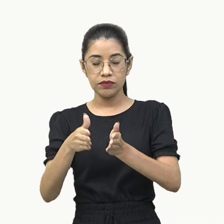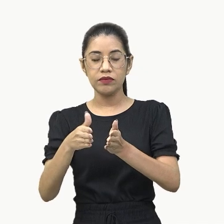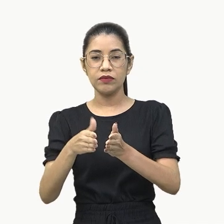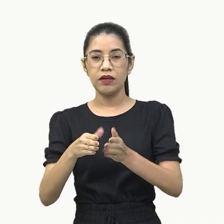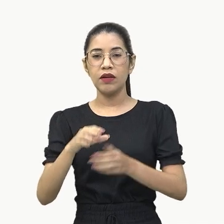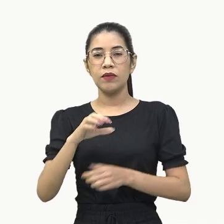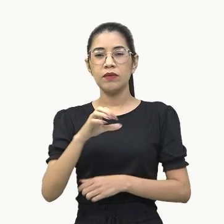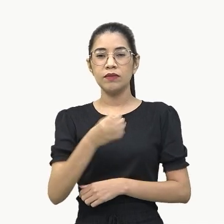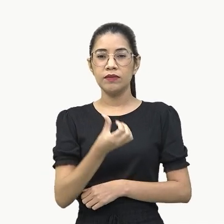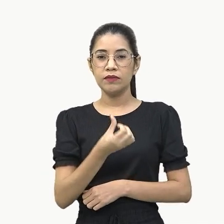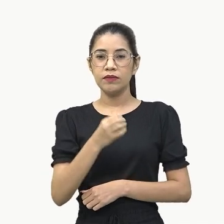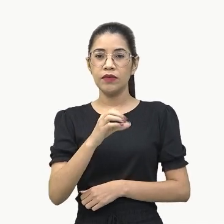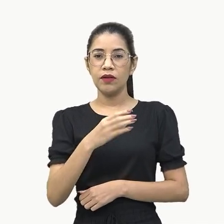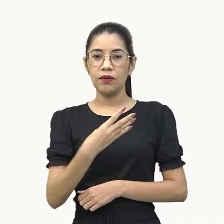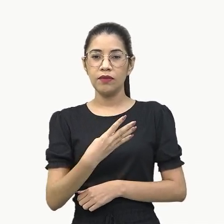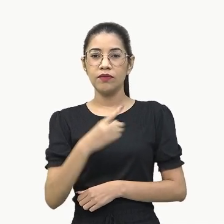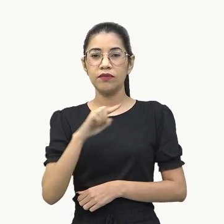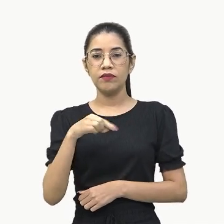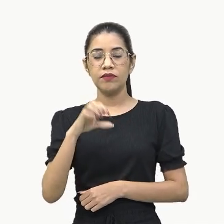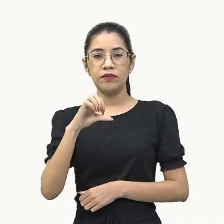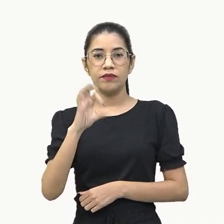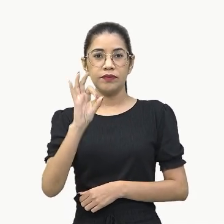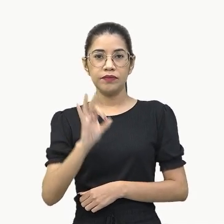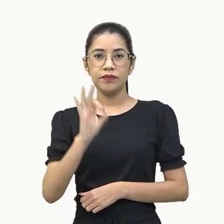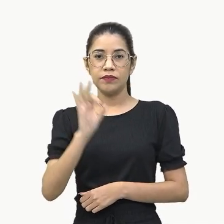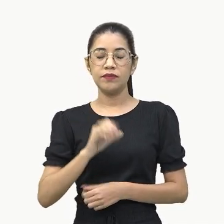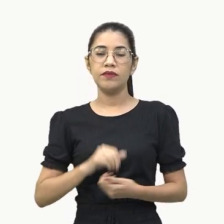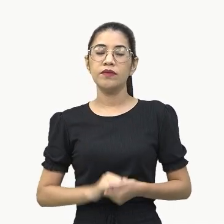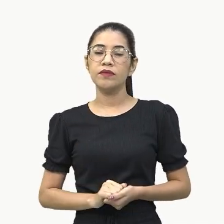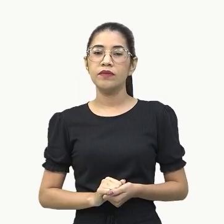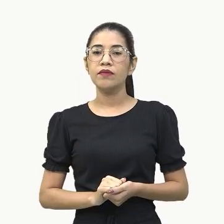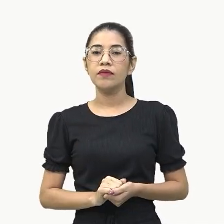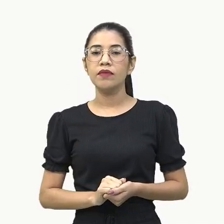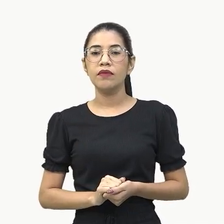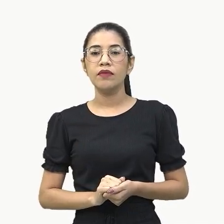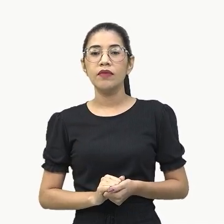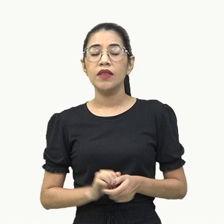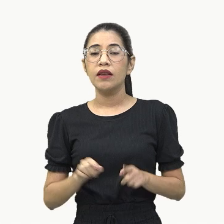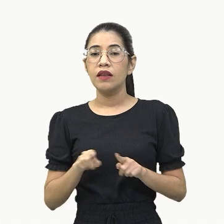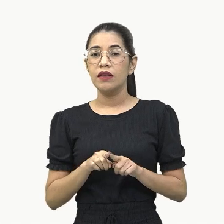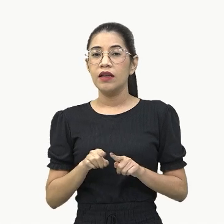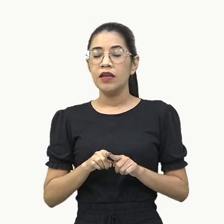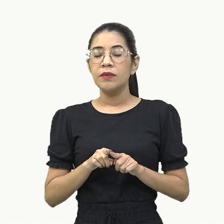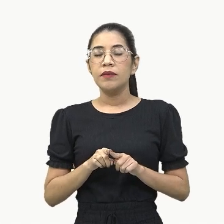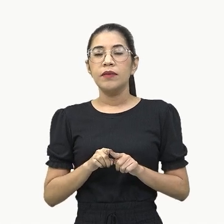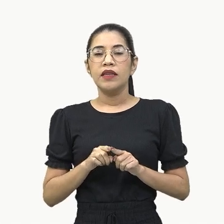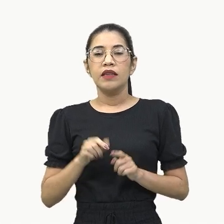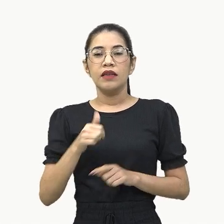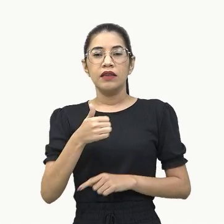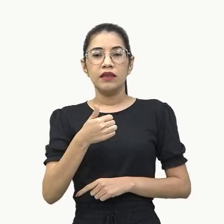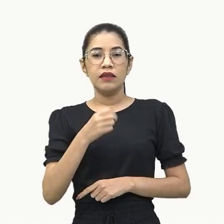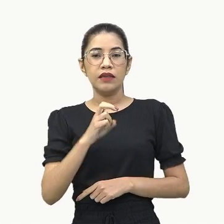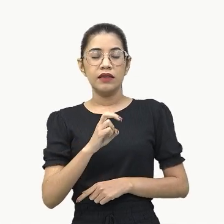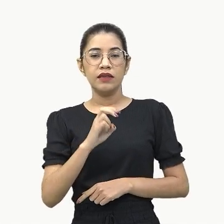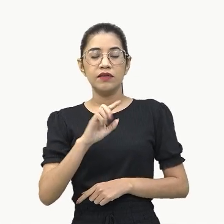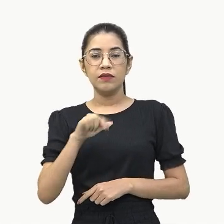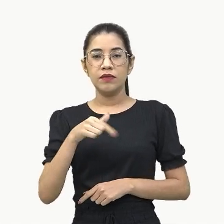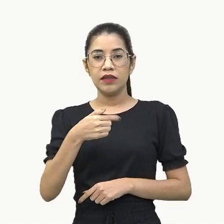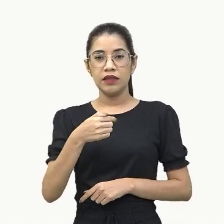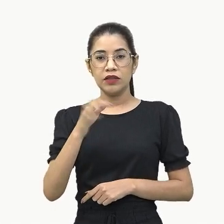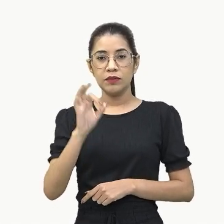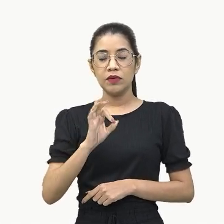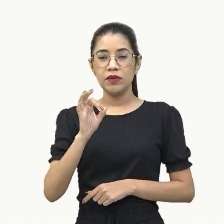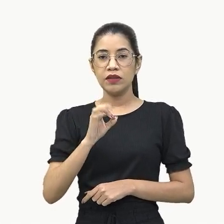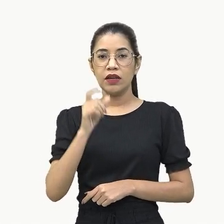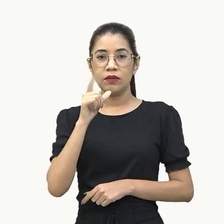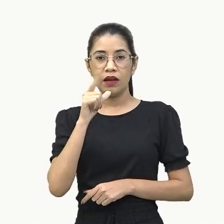por. aí nós temos e com 15,7 7% o aquaviário